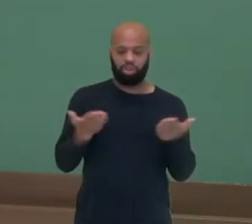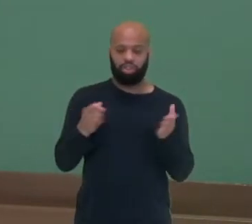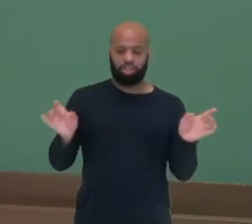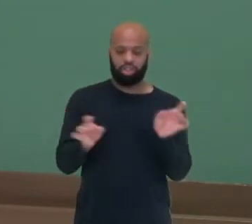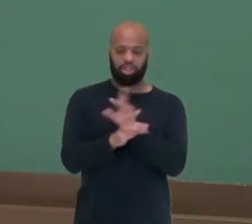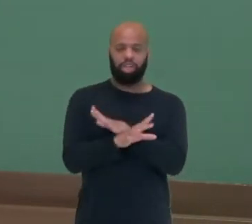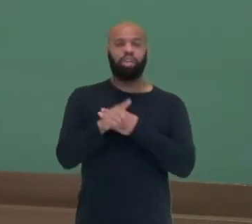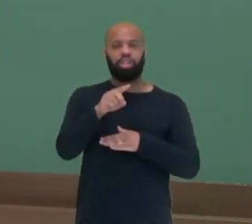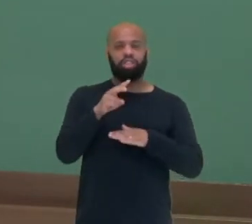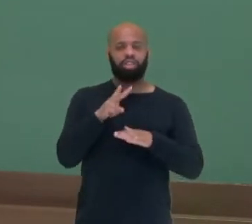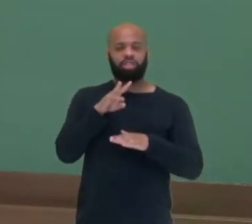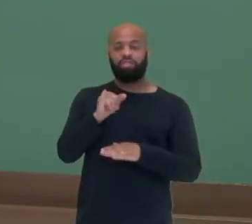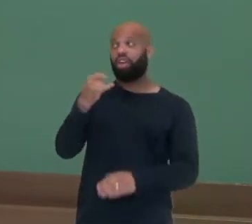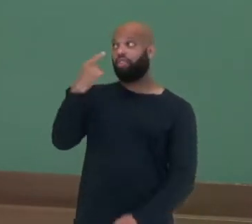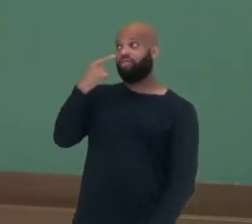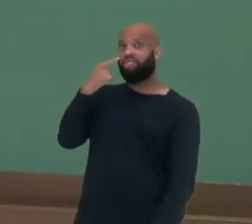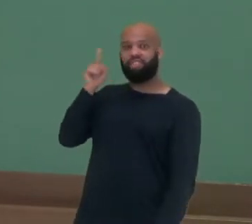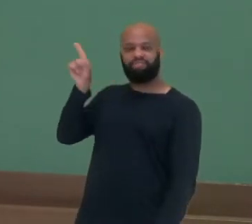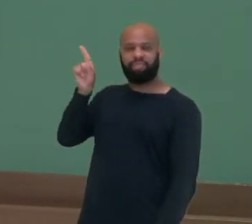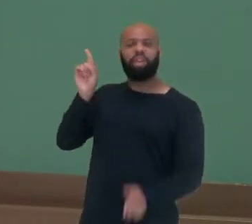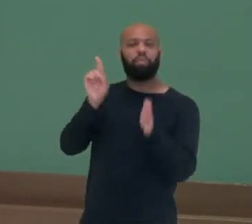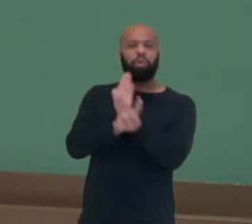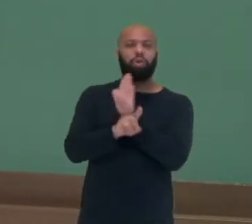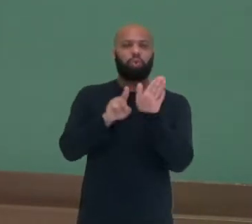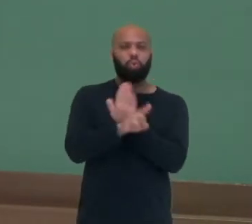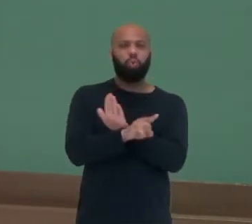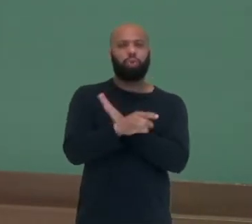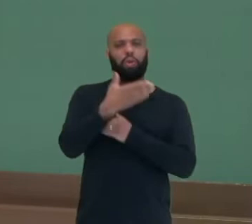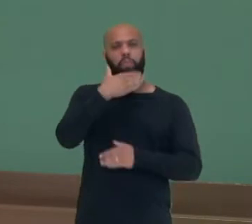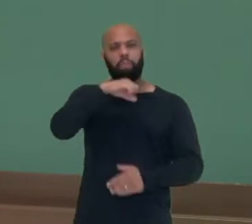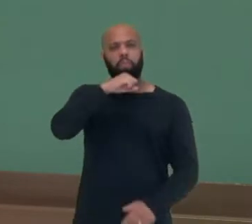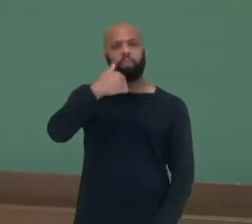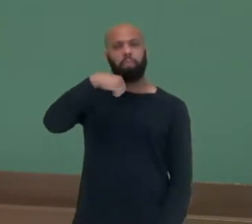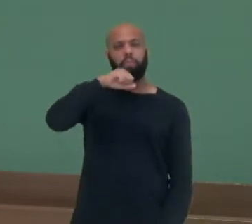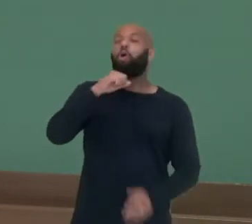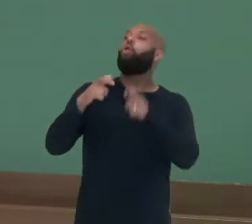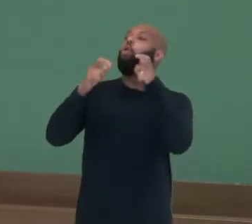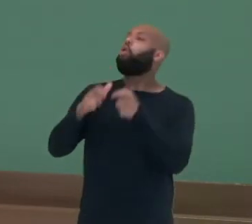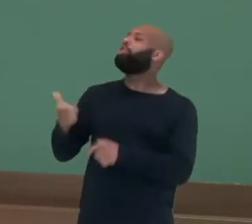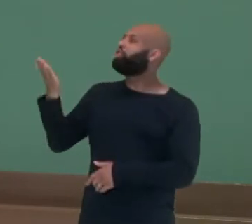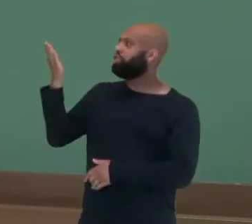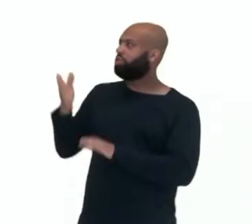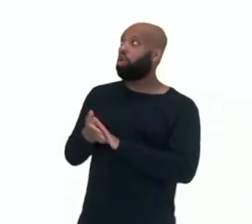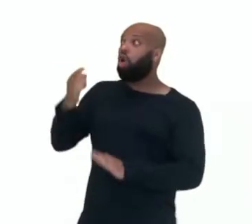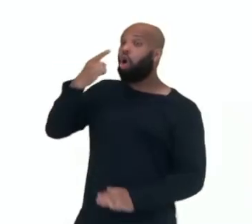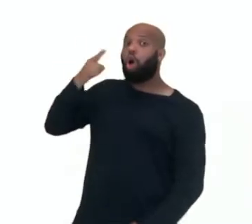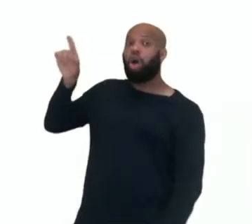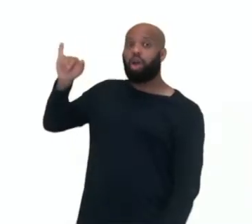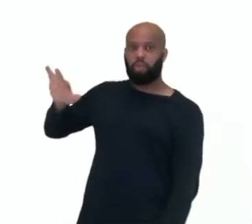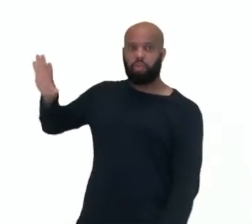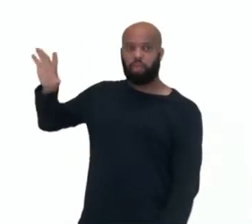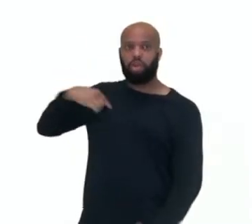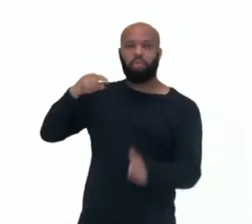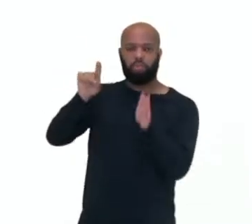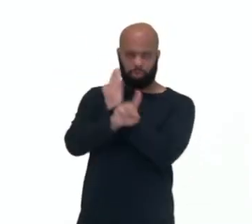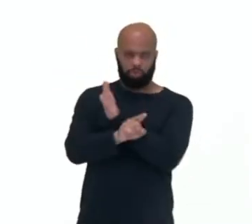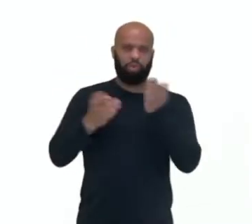olhada, pergunte para os seus responsáveis aonde fica esse objeto. Então, olhe bem a imagem enquanto eu faço a